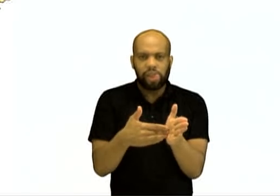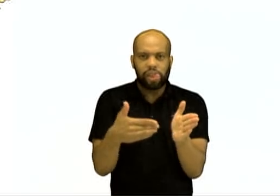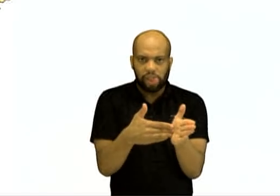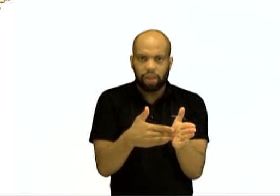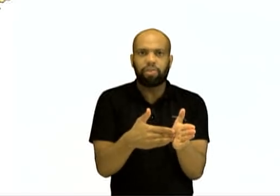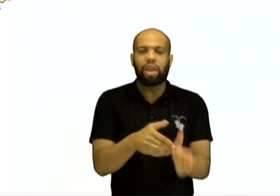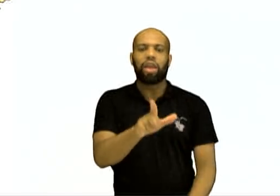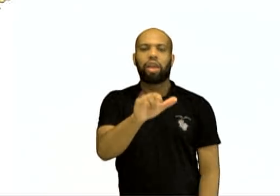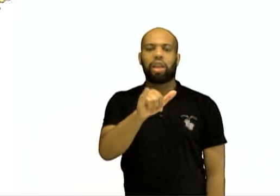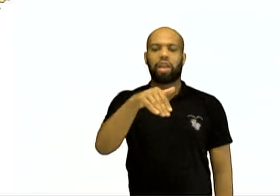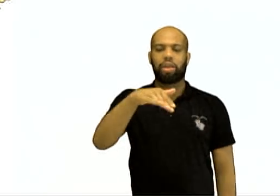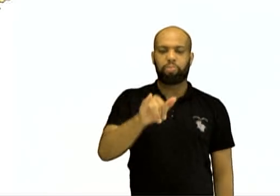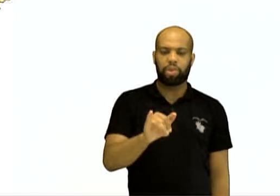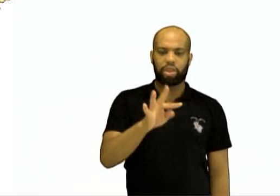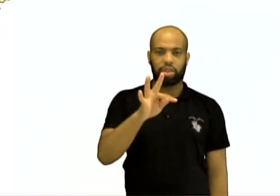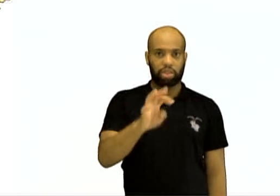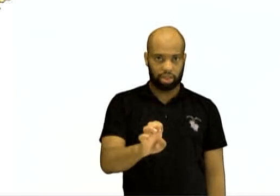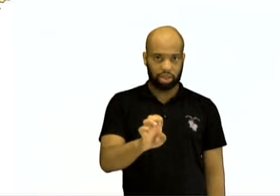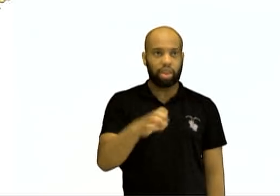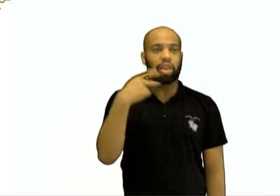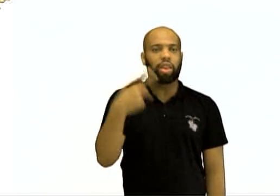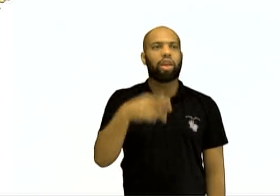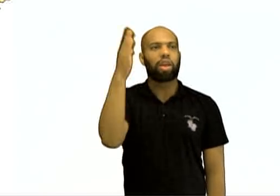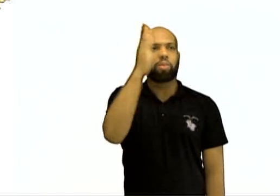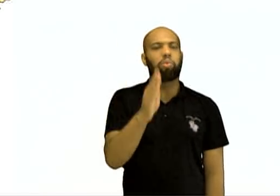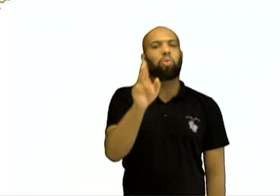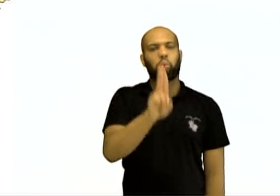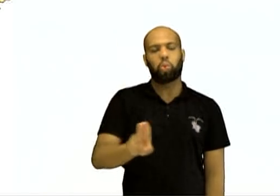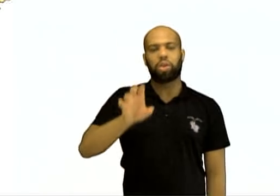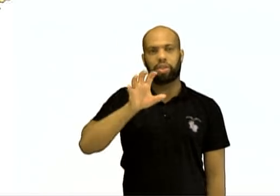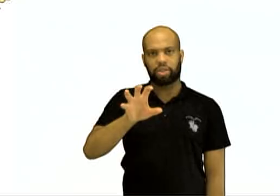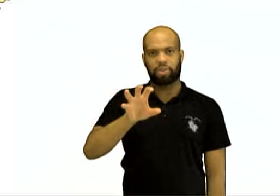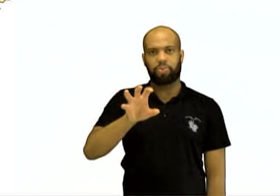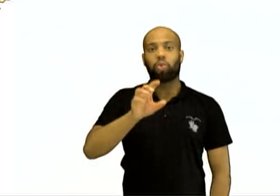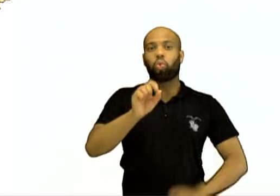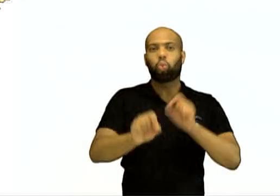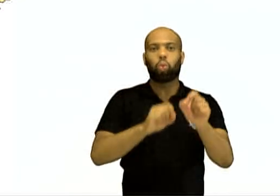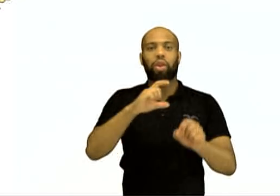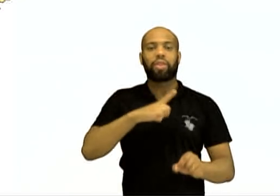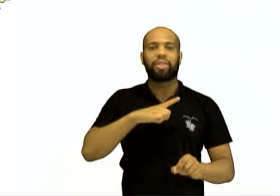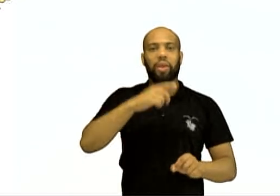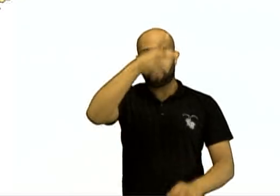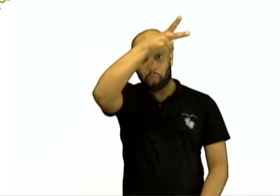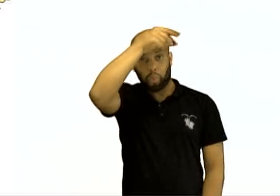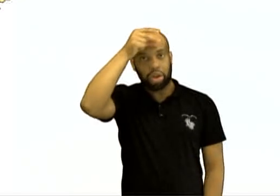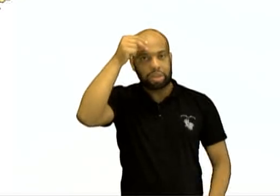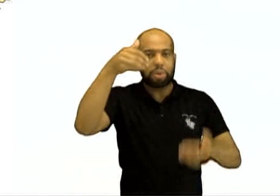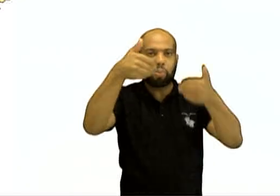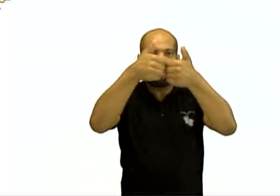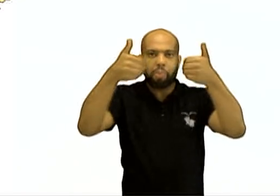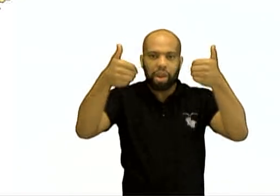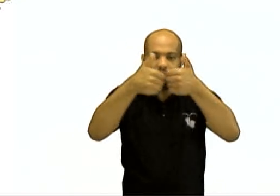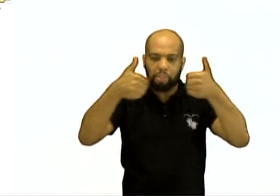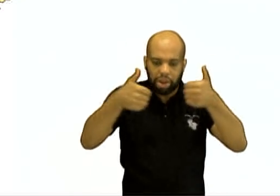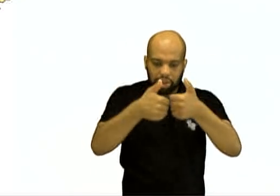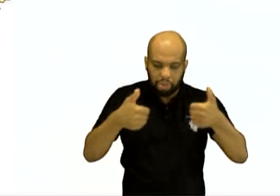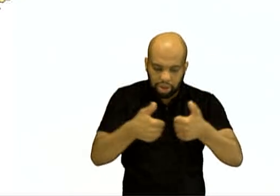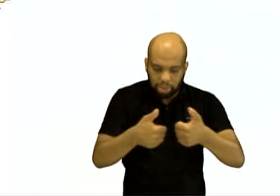utilizados diferentemente ao redor do mundo, mas no Brasil utilizamos assim. O limite vai dividir os municípios do Brasil,